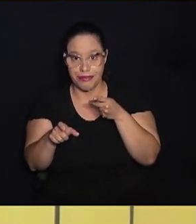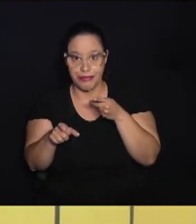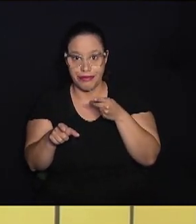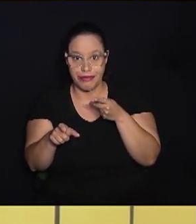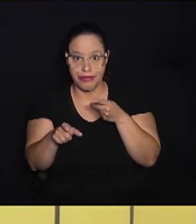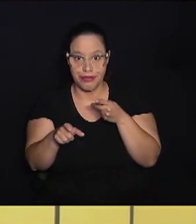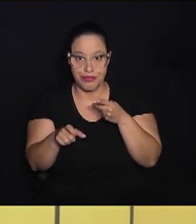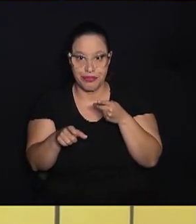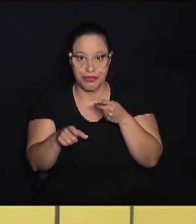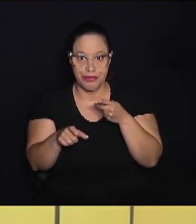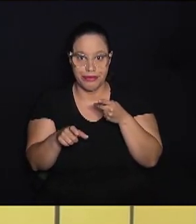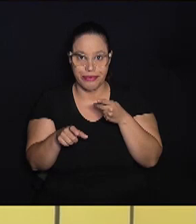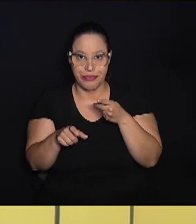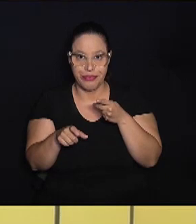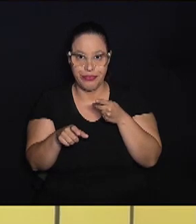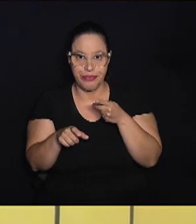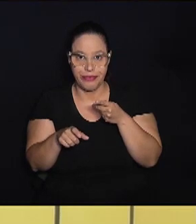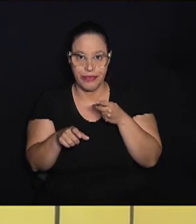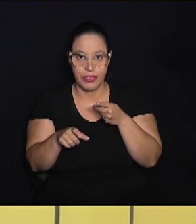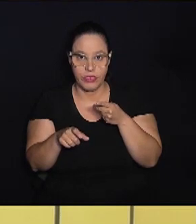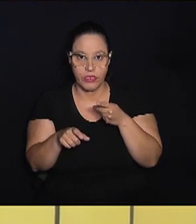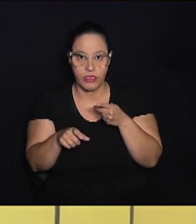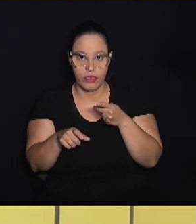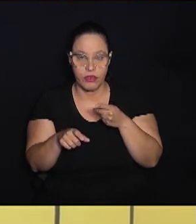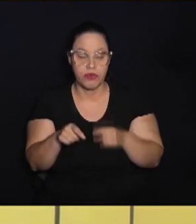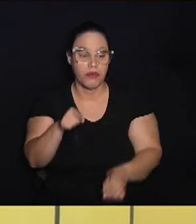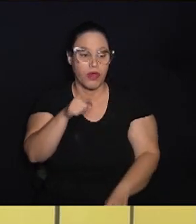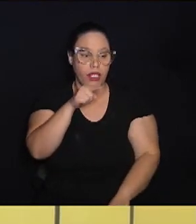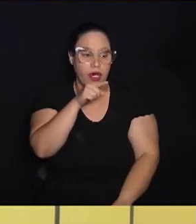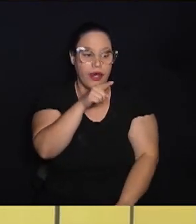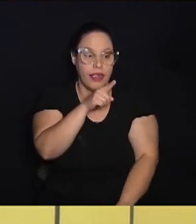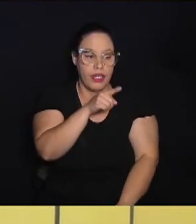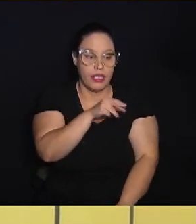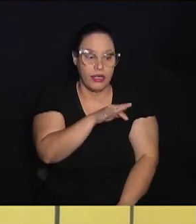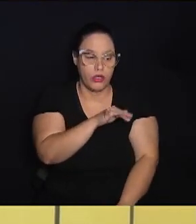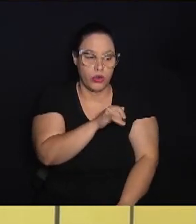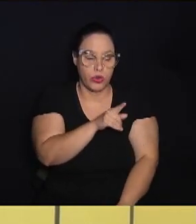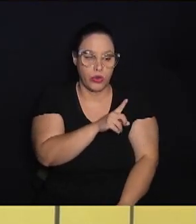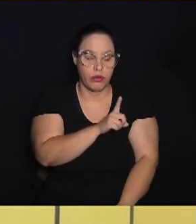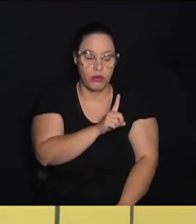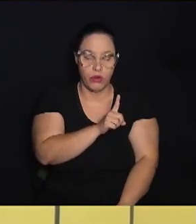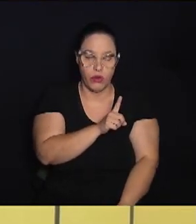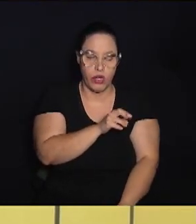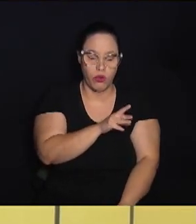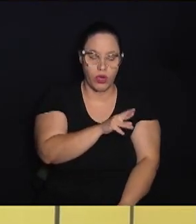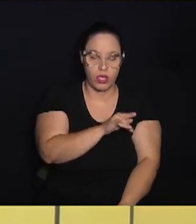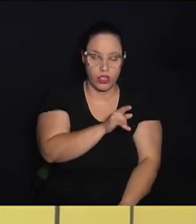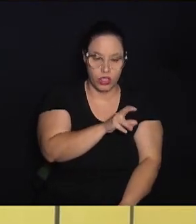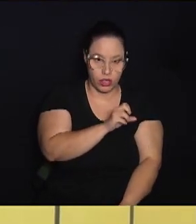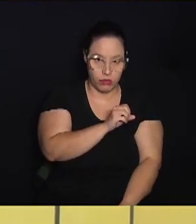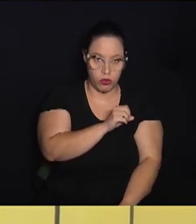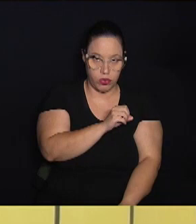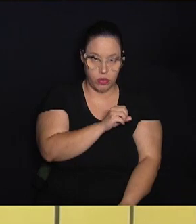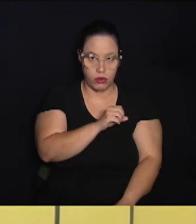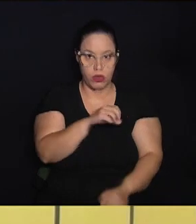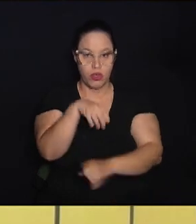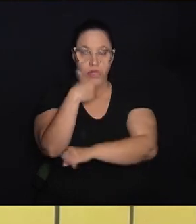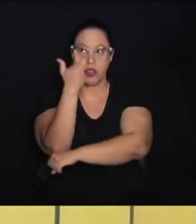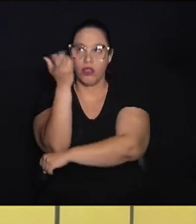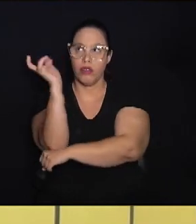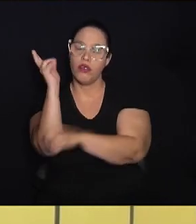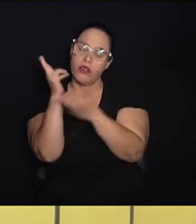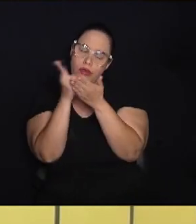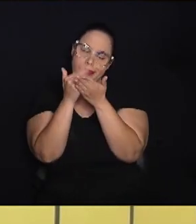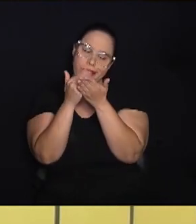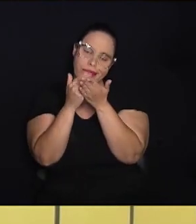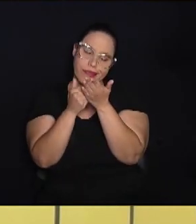aquele famoso quadro né do Isso não é um cachimbo né então por exemplo se você desenhar uma árvore e numa história quadrinhos que